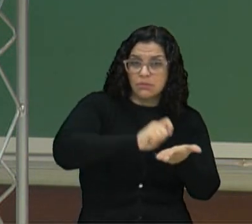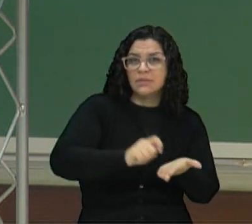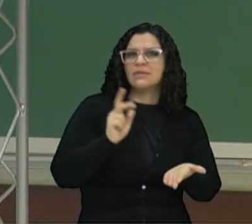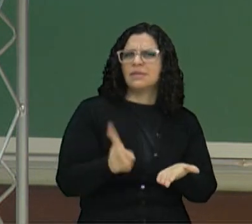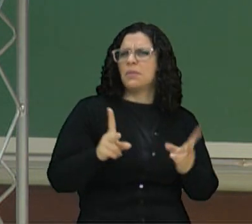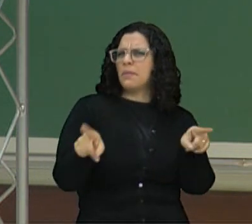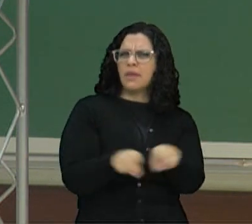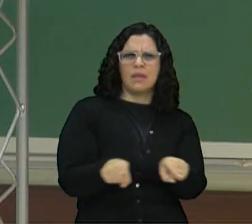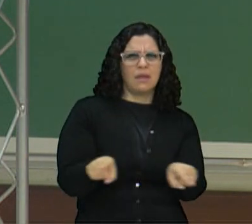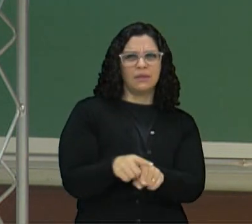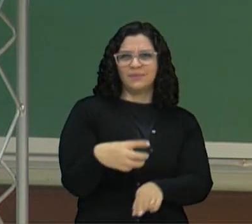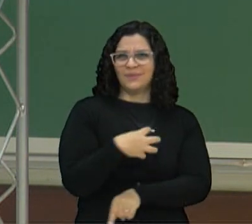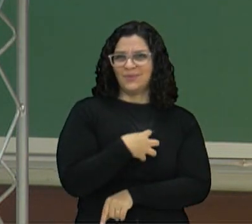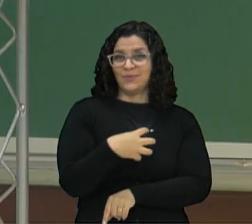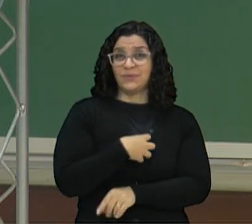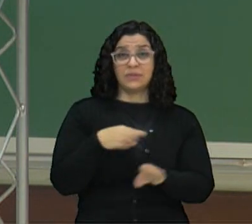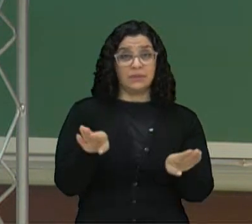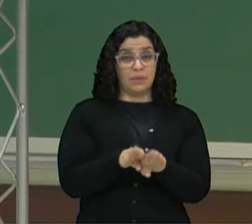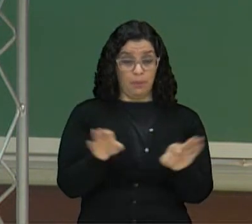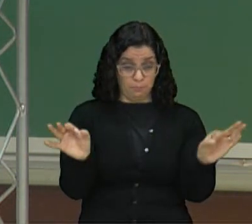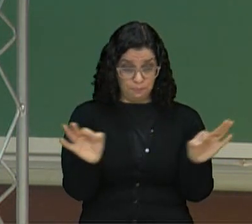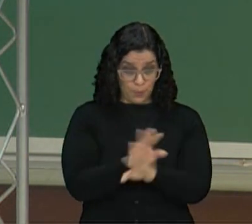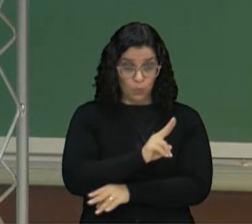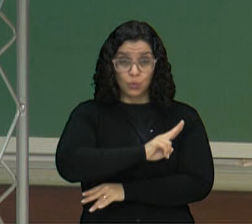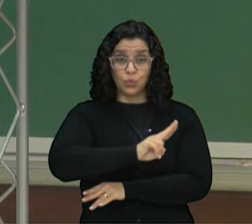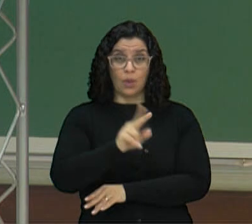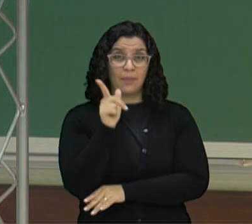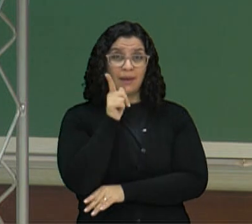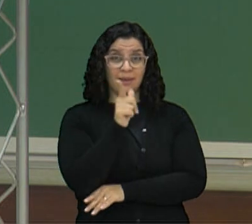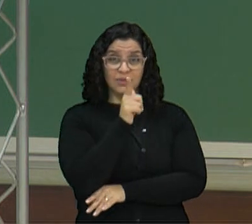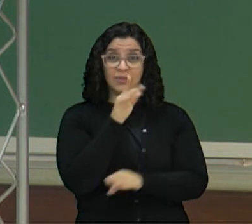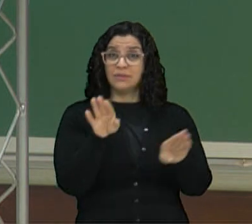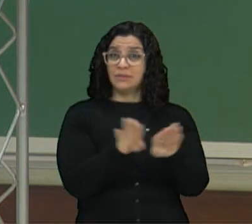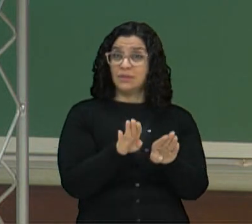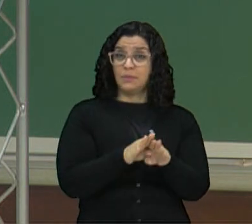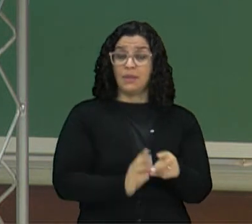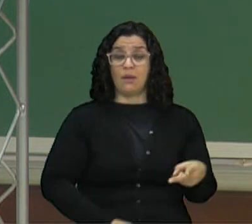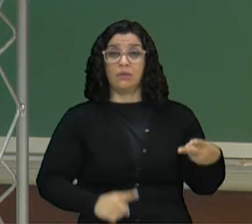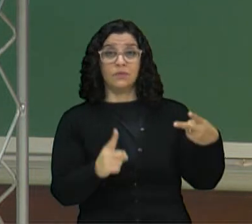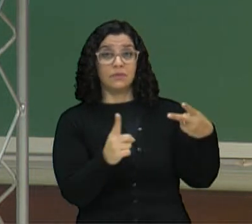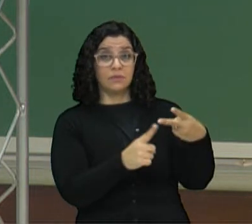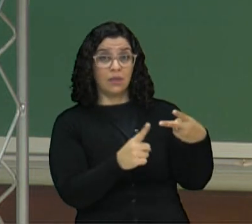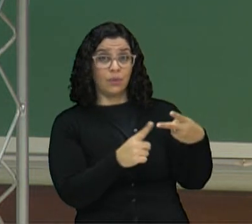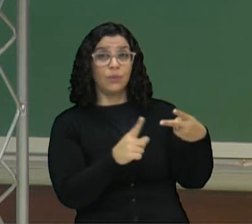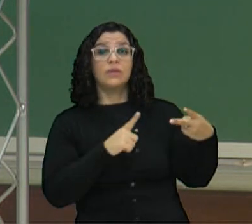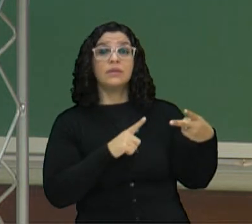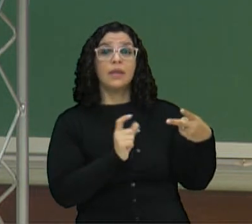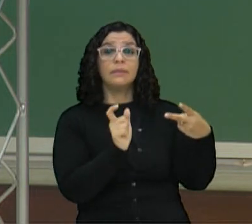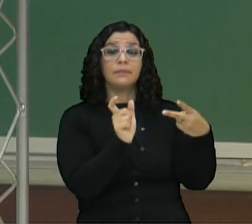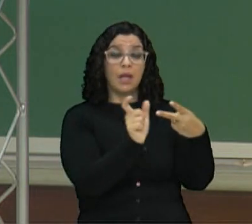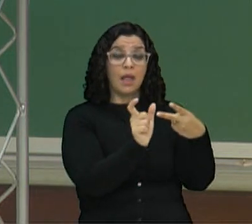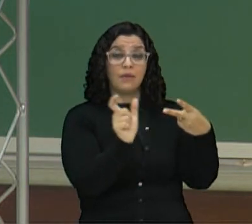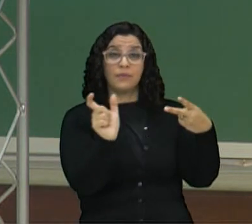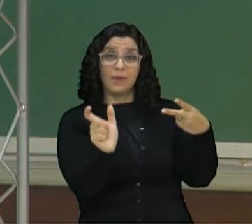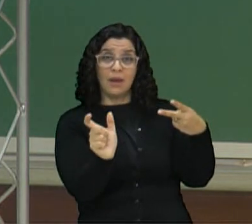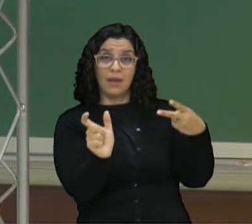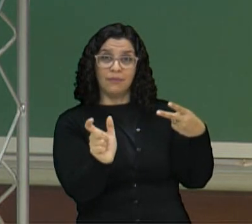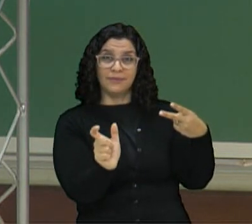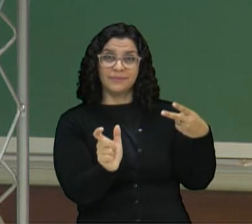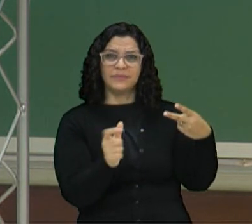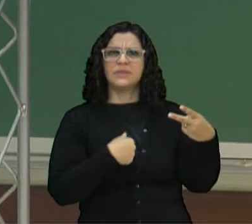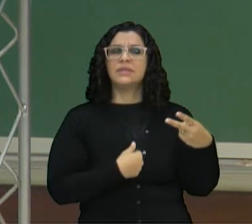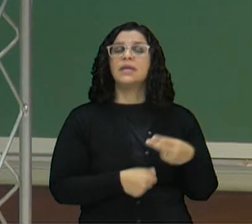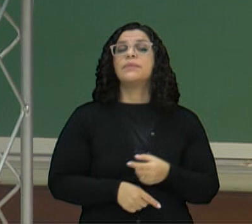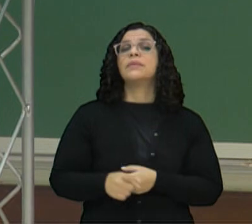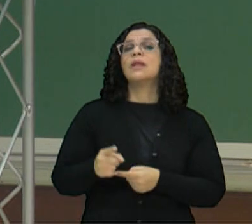regras. Depois de ser escrito em latim, um nome científico ele é sempre formado por duas palavrinhas. A primeira